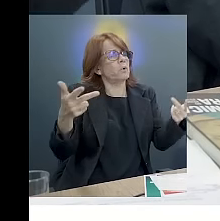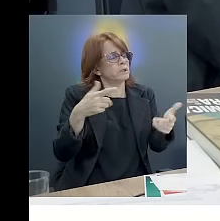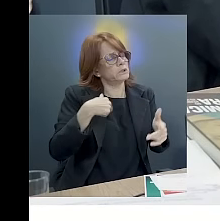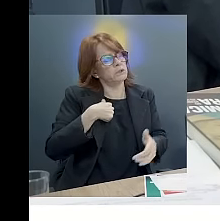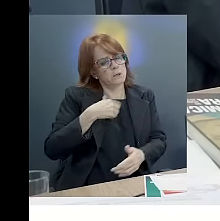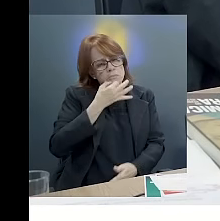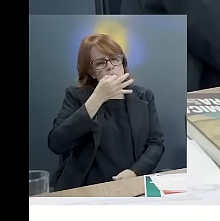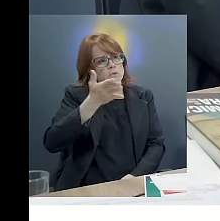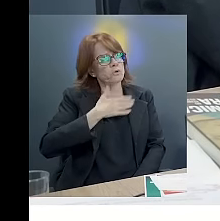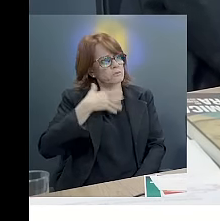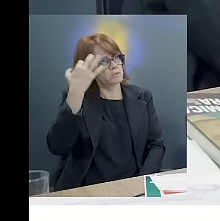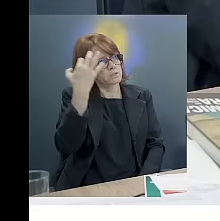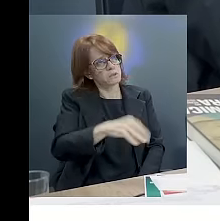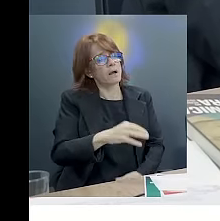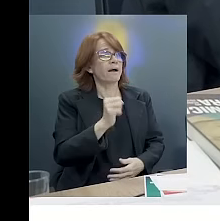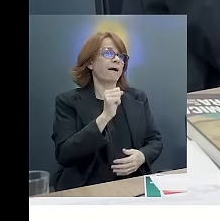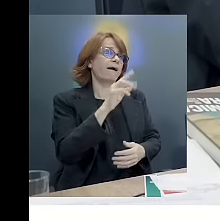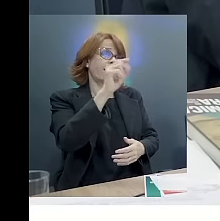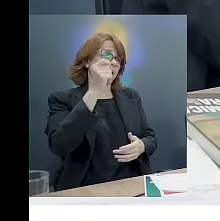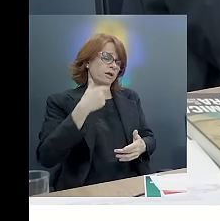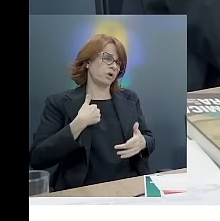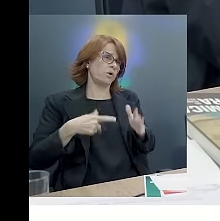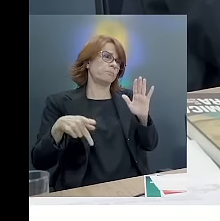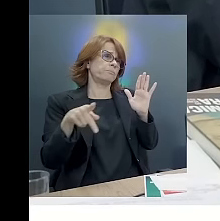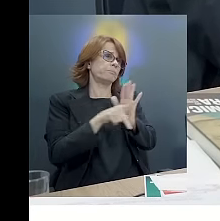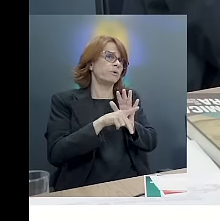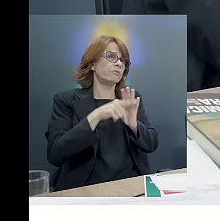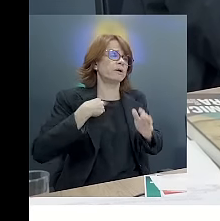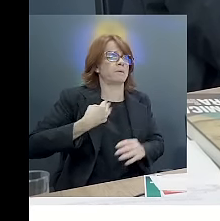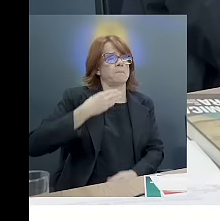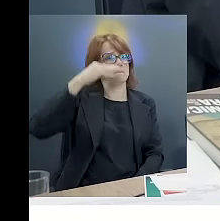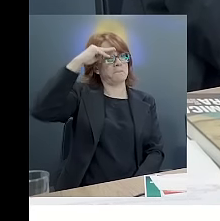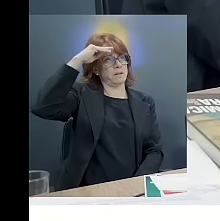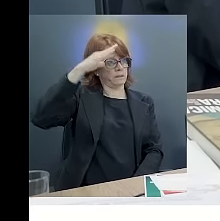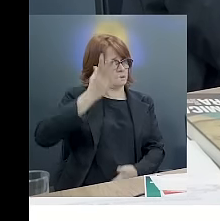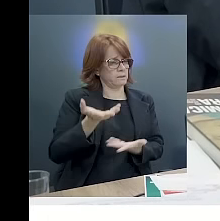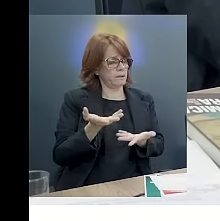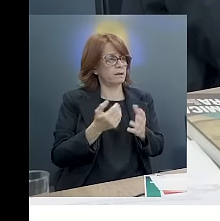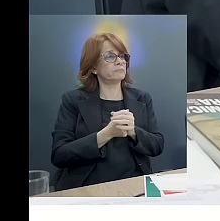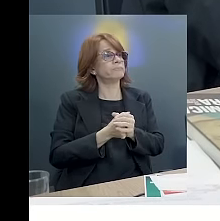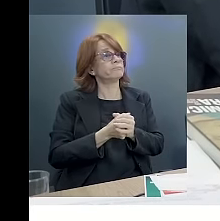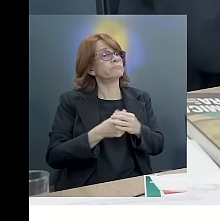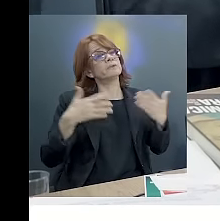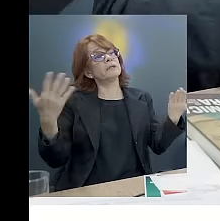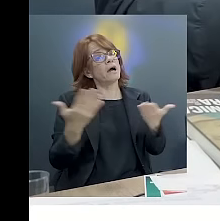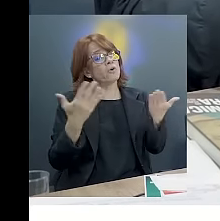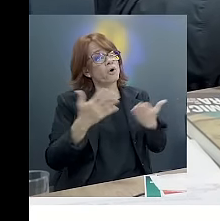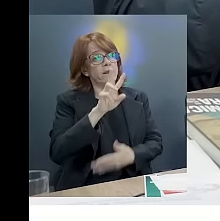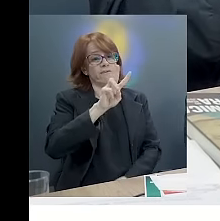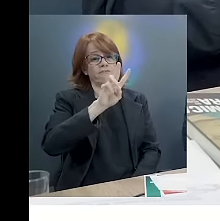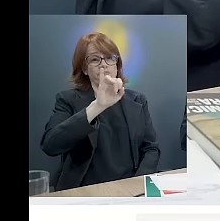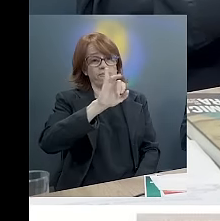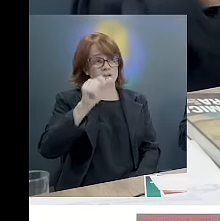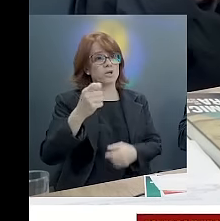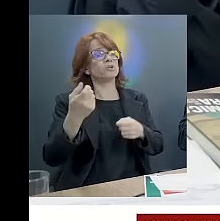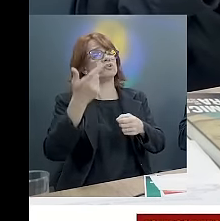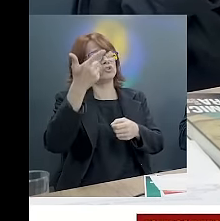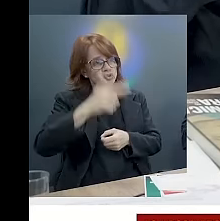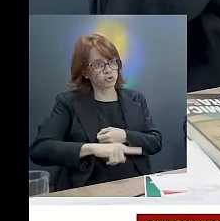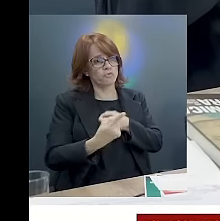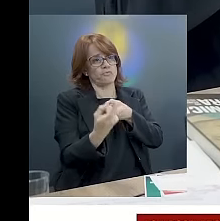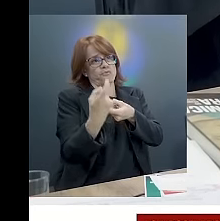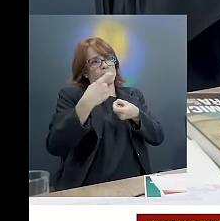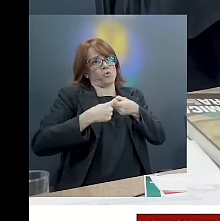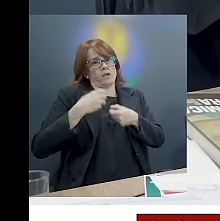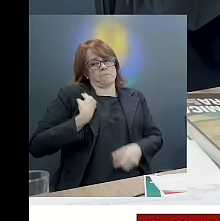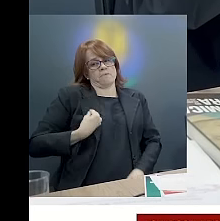como militar dativa não podia falar aveja a minha vida começou lá e vira Mex aveja volta a minha vida hoje me permite aqui para